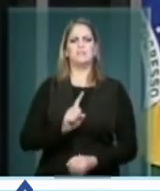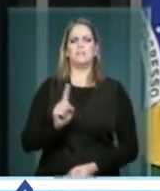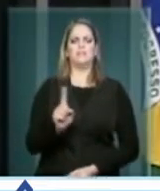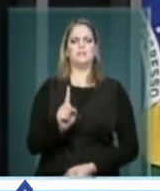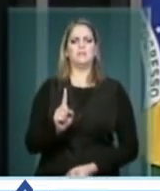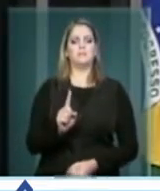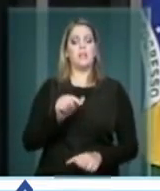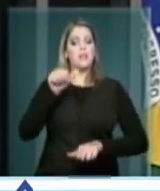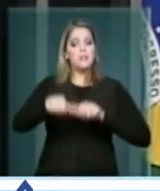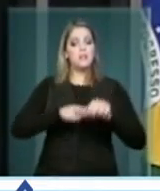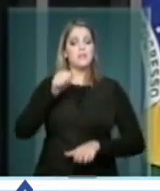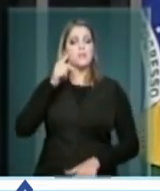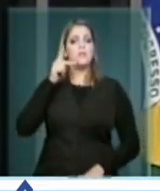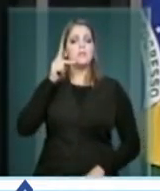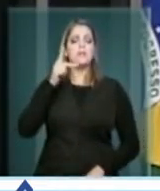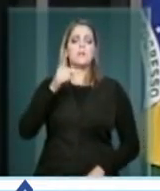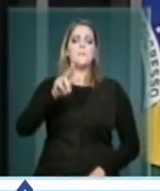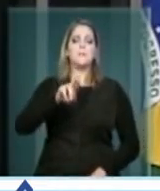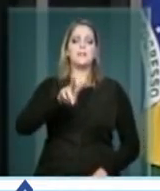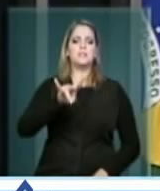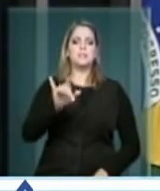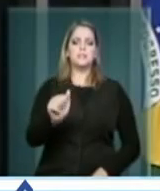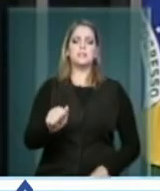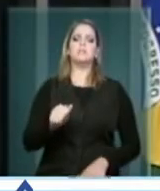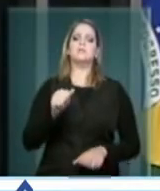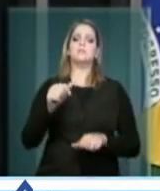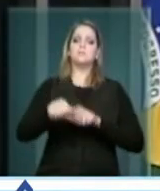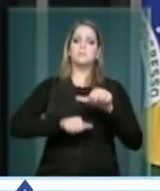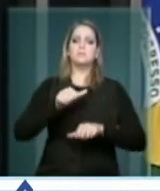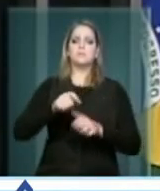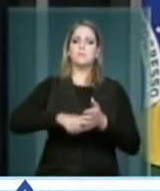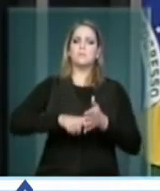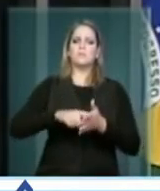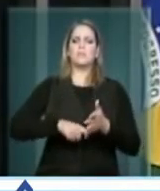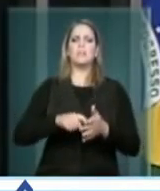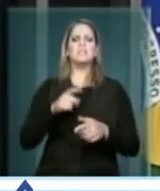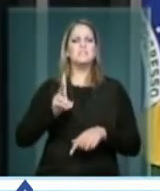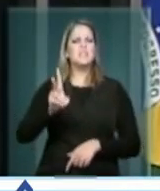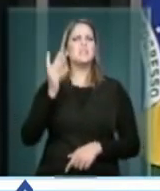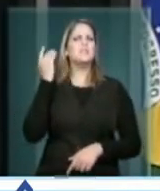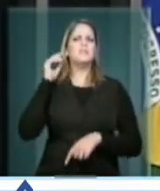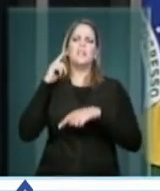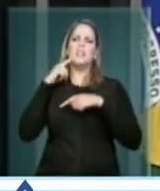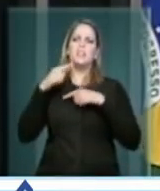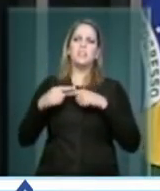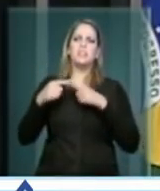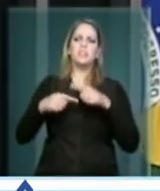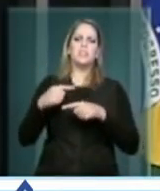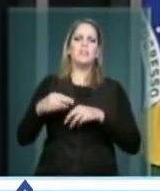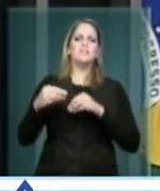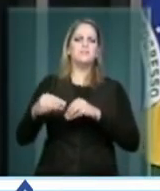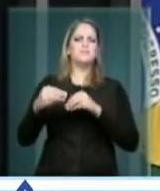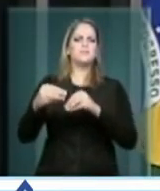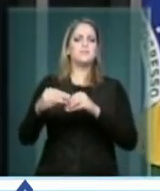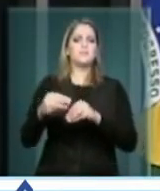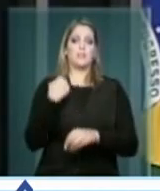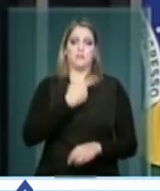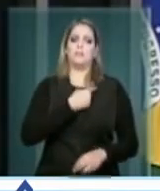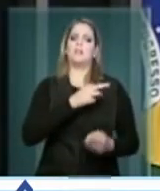e previdenciária são uma necessidade sempre procrastinada. Evitar efetivar tais reformas é responsabilidade